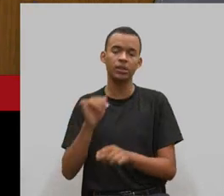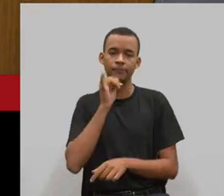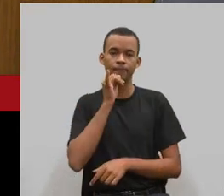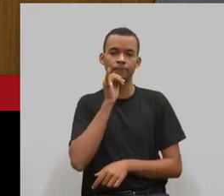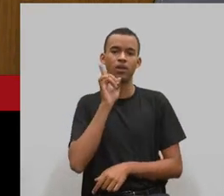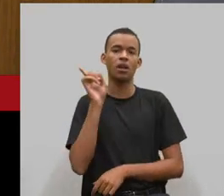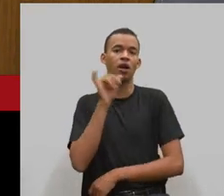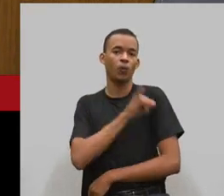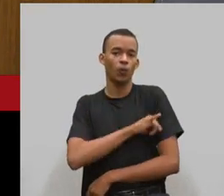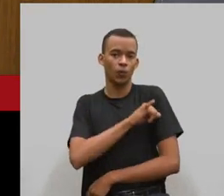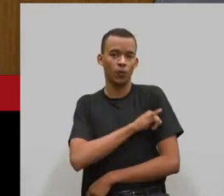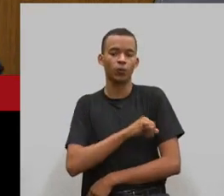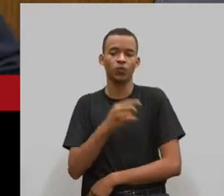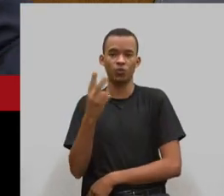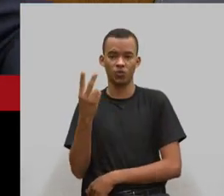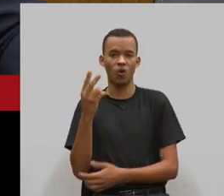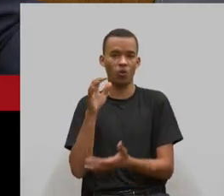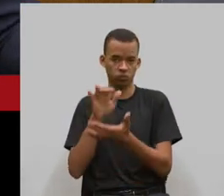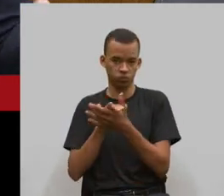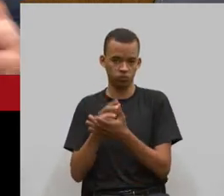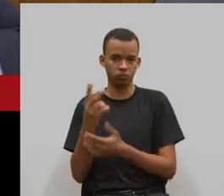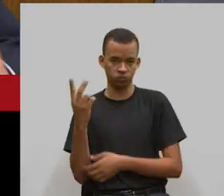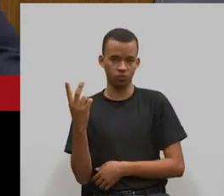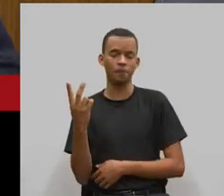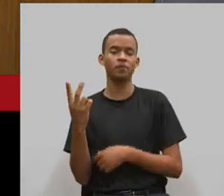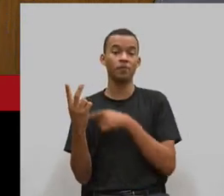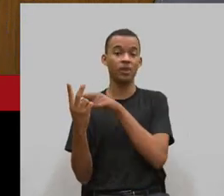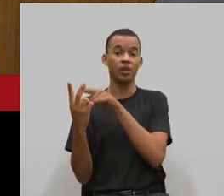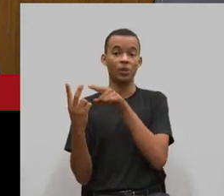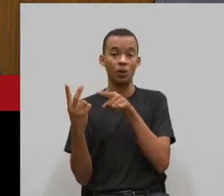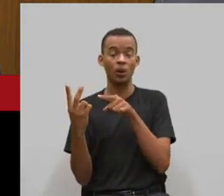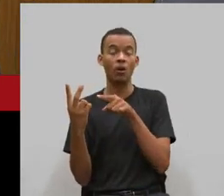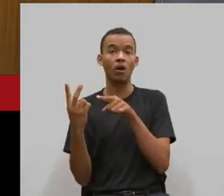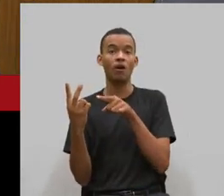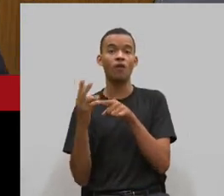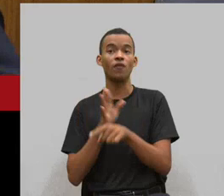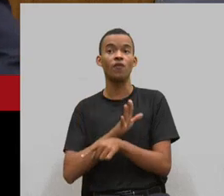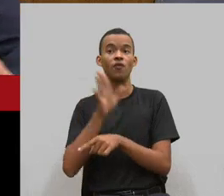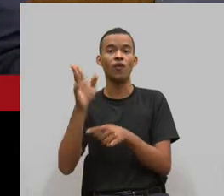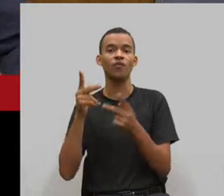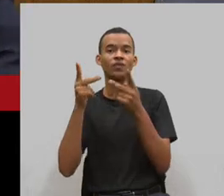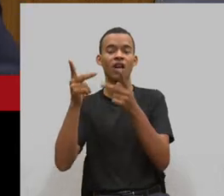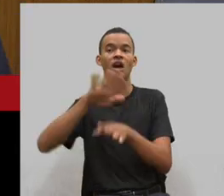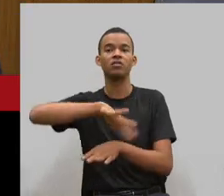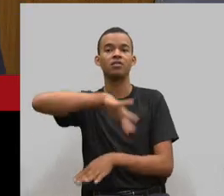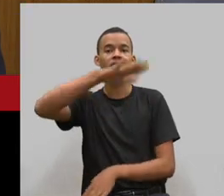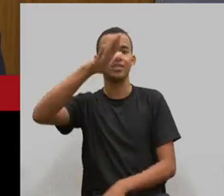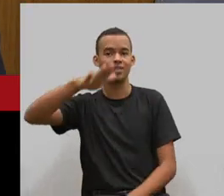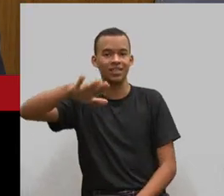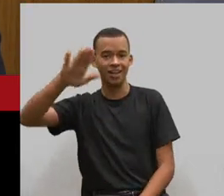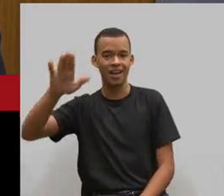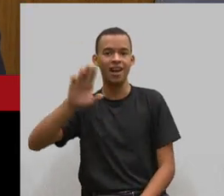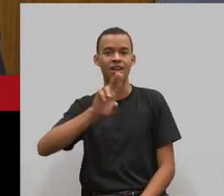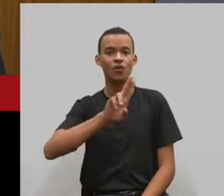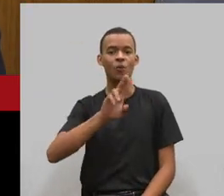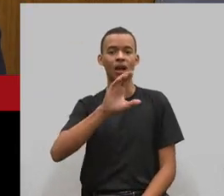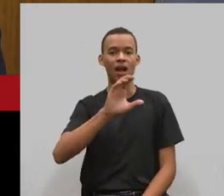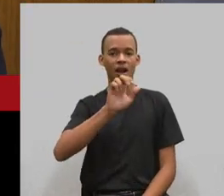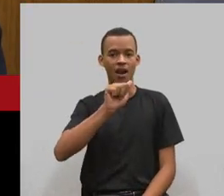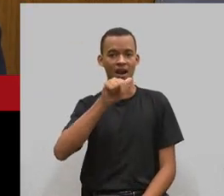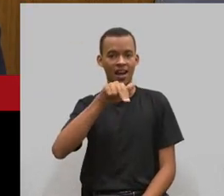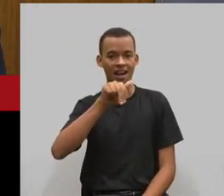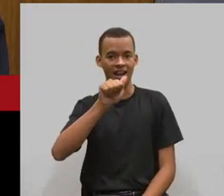eh lá na Serra da Canastra estavam com lágrima nos olhos porque estavam tendo condição de fazer um pedal